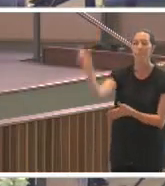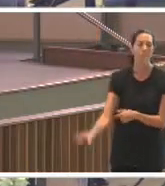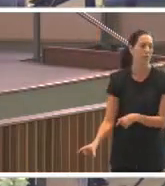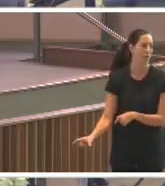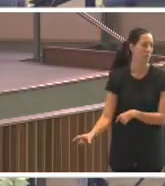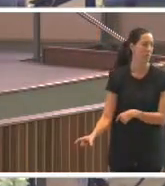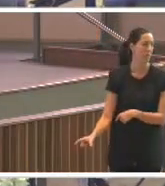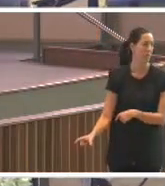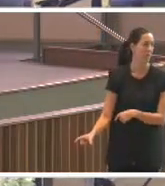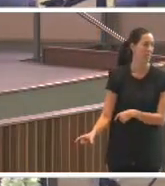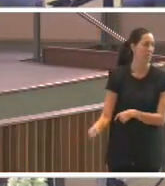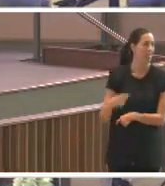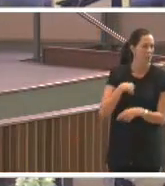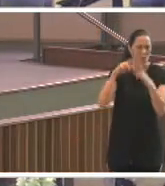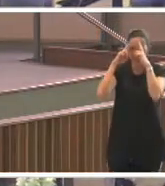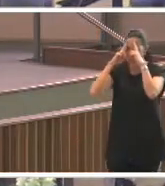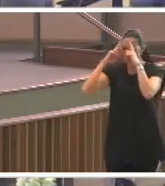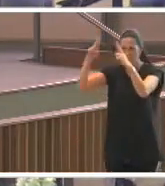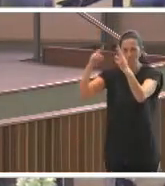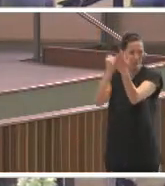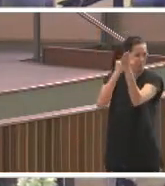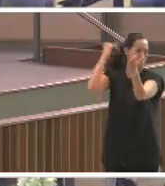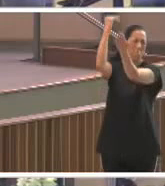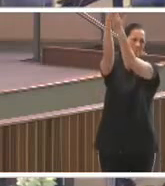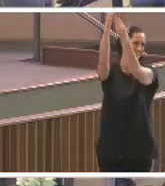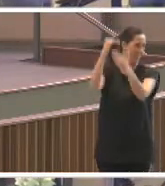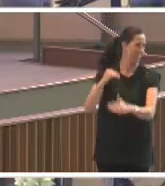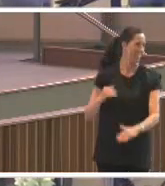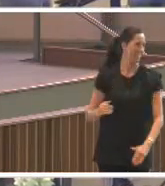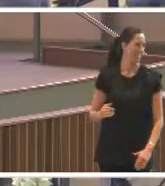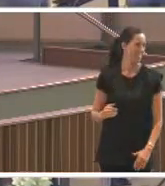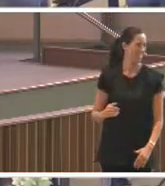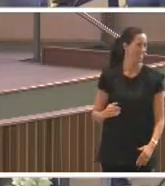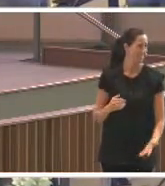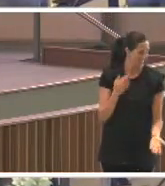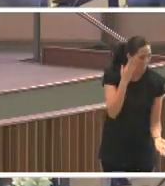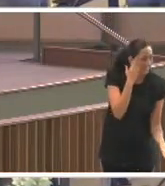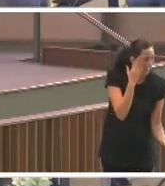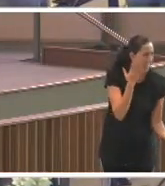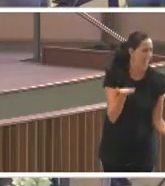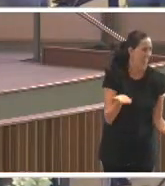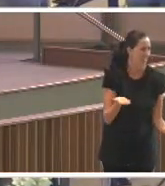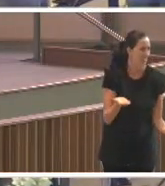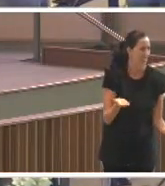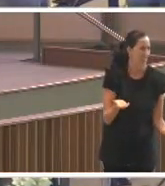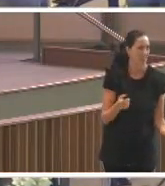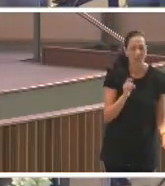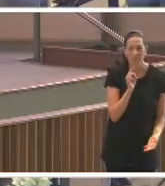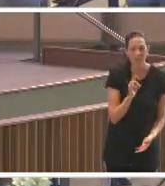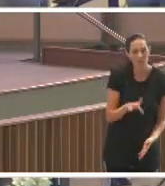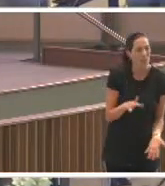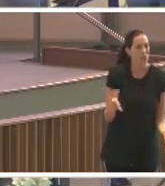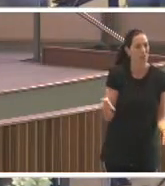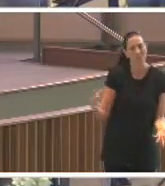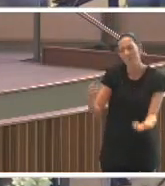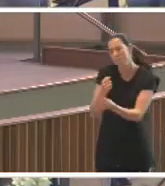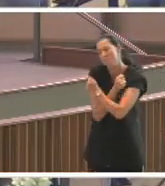gente pede mais dicas, ou a gente quer estar junto, ou simplesmente a gente quer um abraço, mais nada.